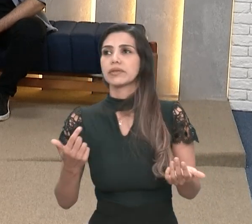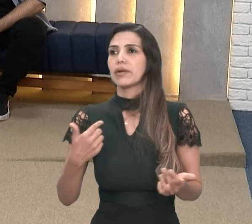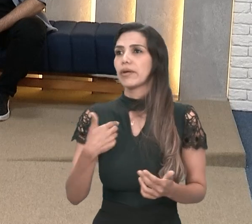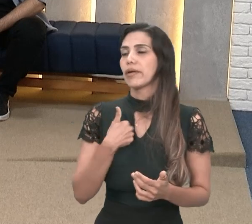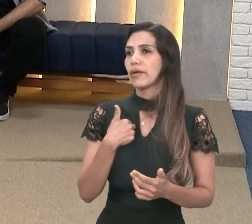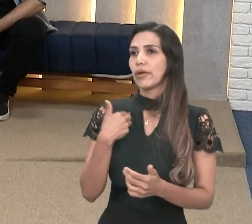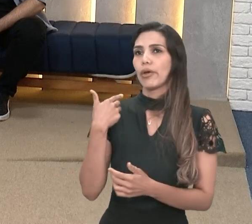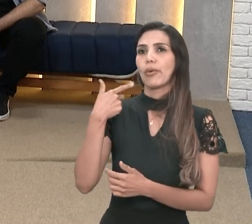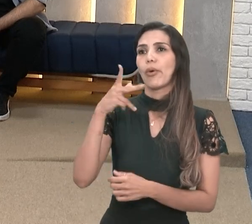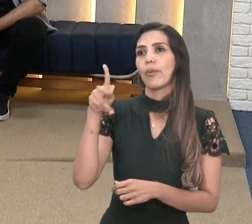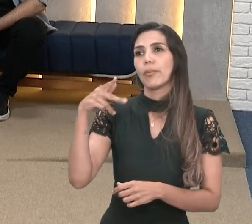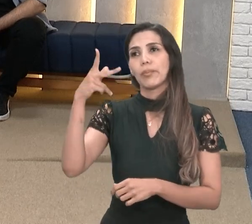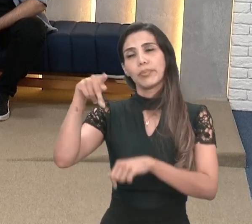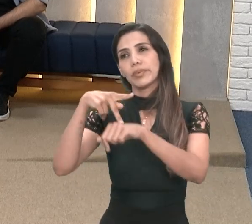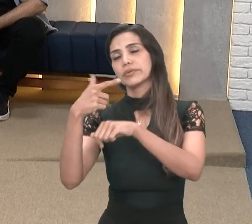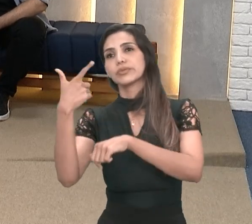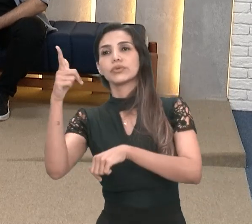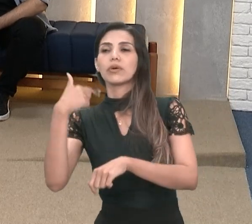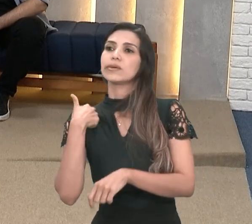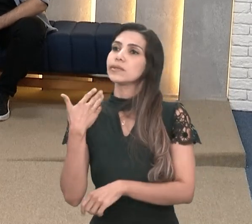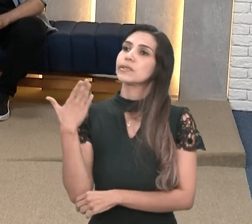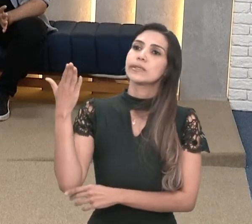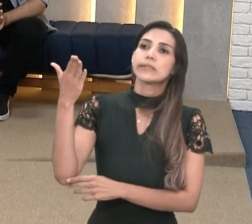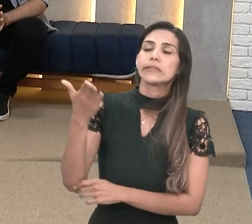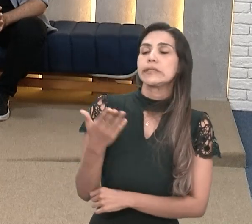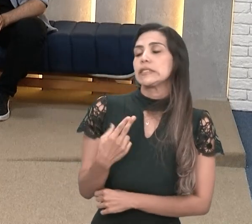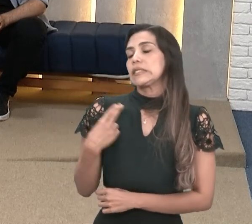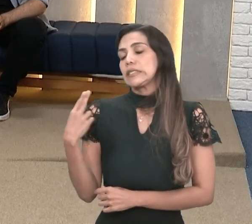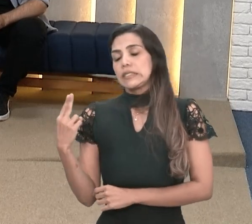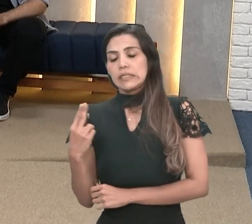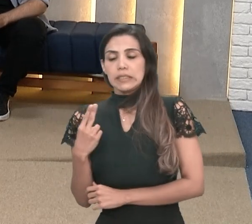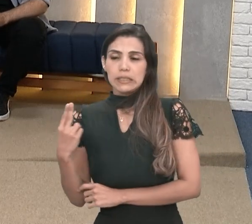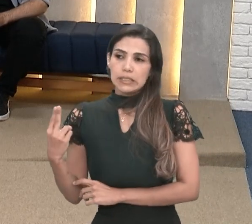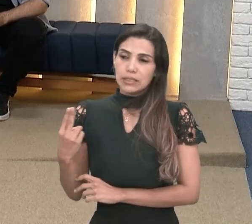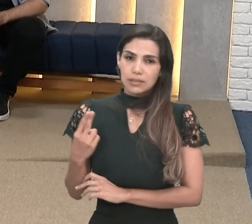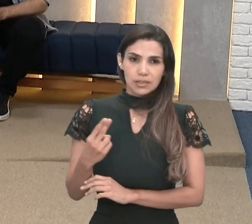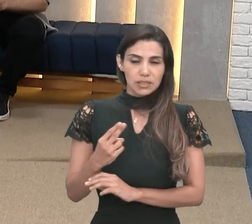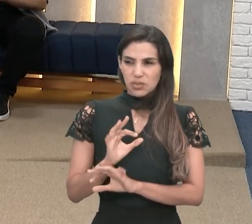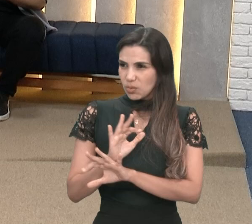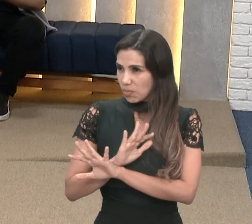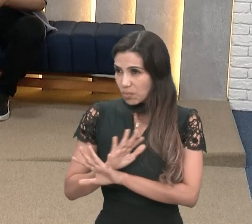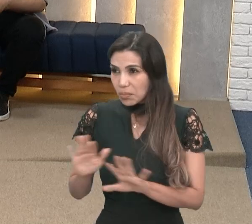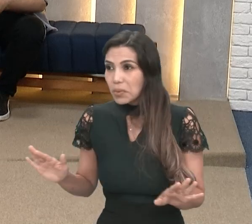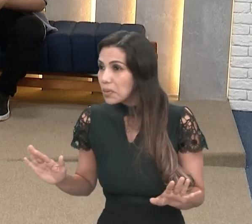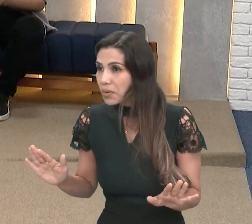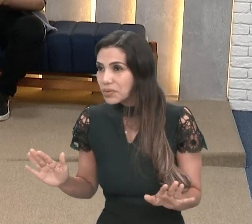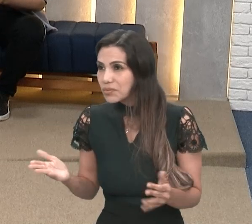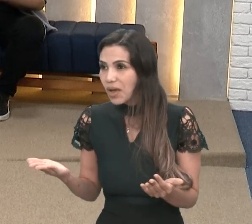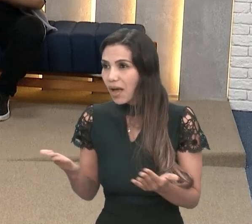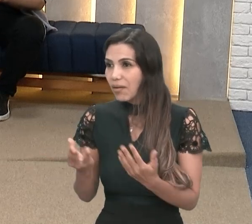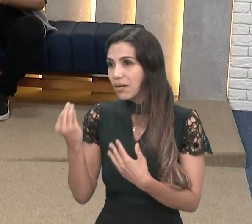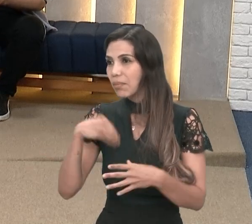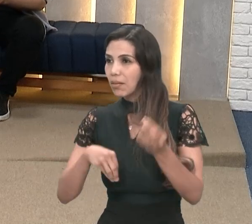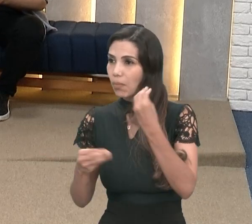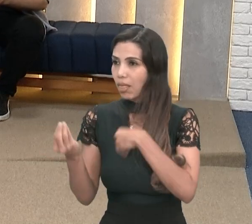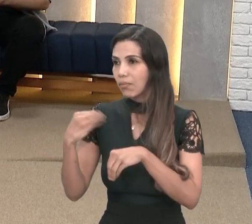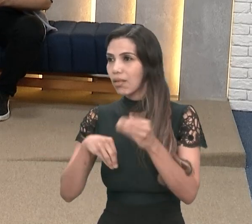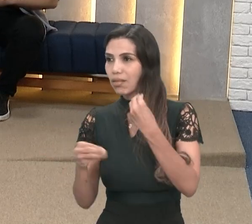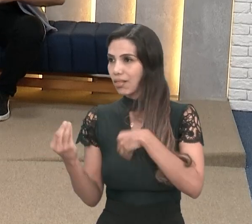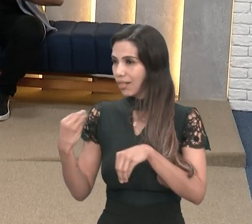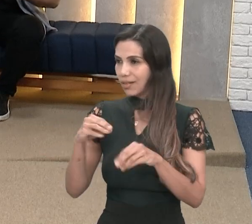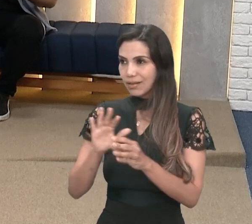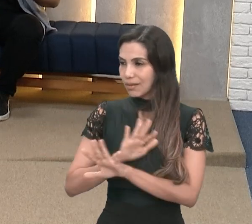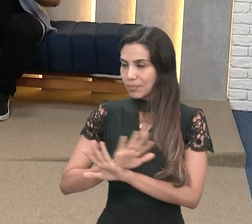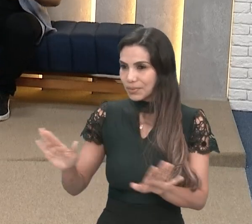outro país, de estudar em um outro país, acabou, professor? Pode ser por meio desse projeto